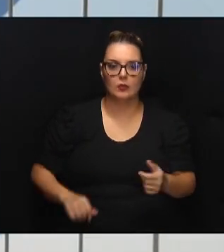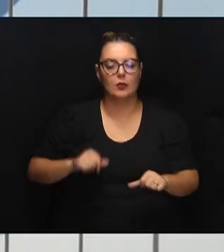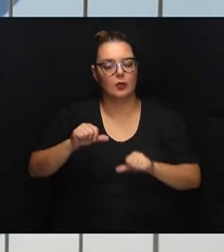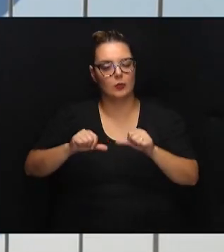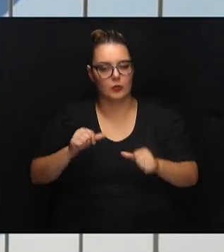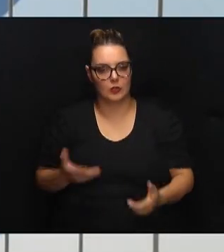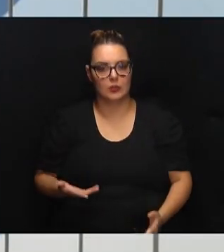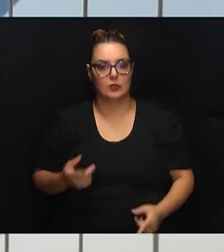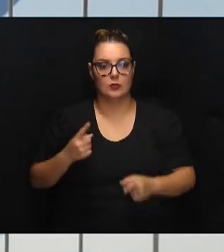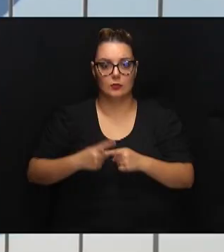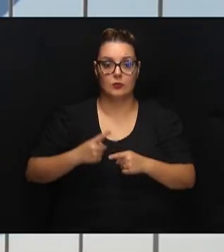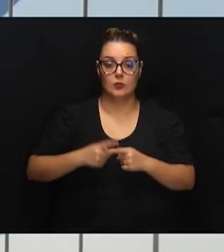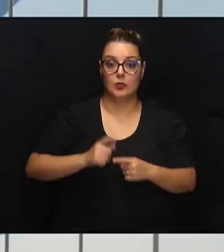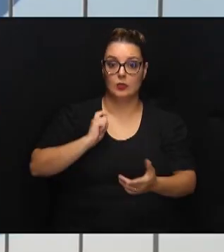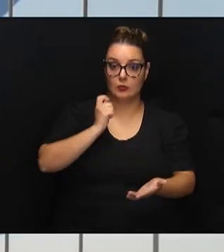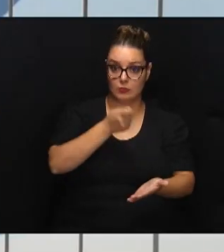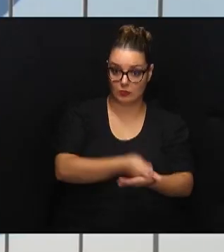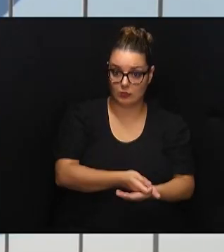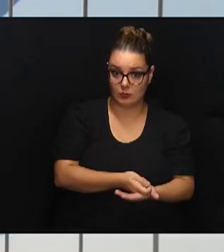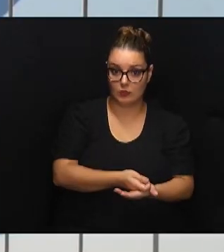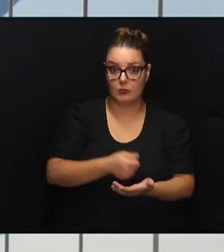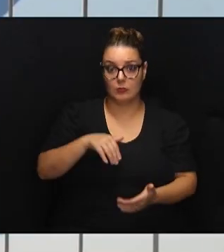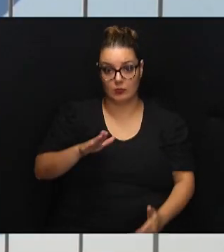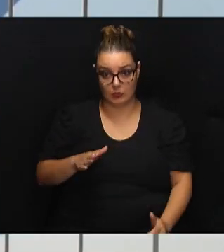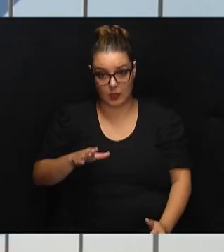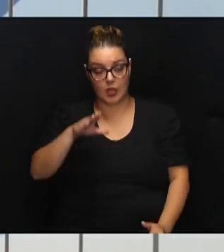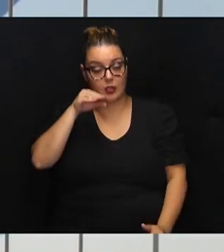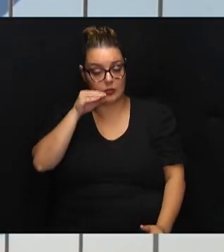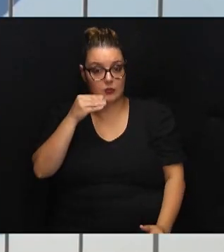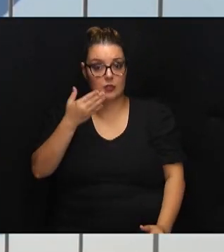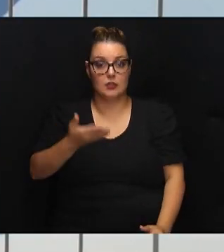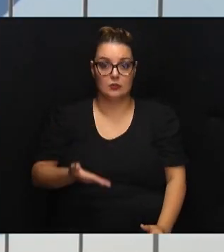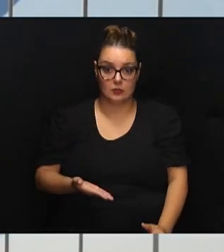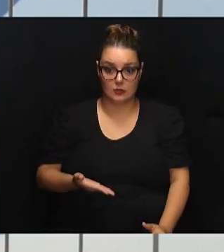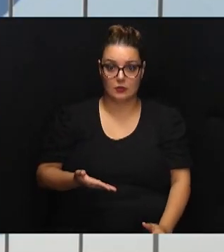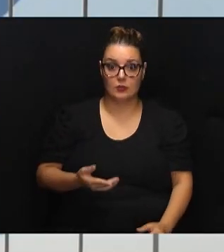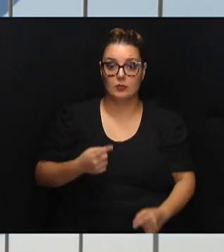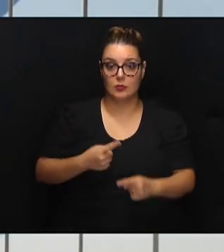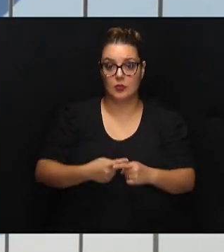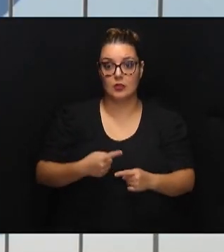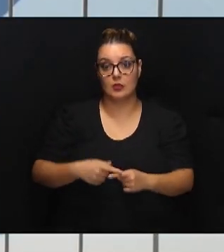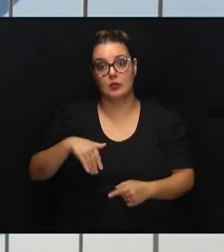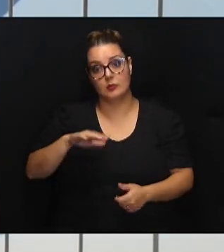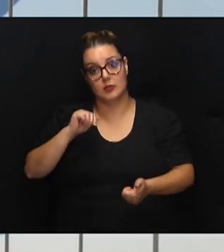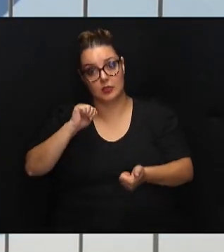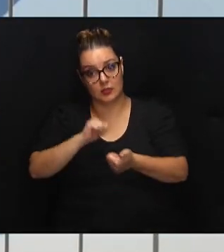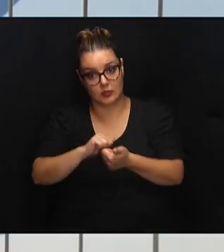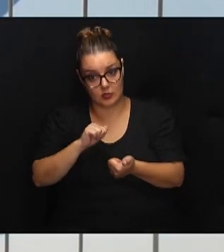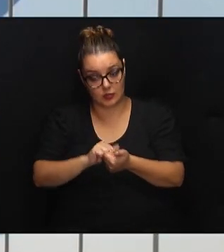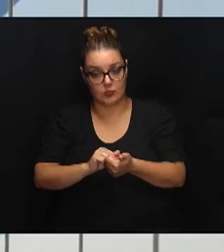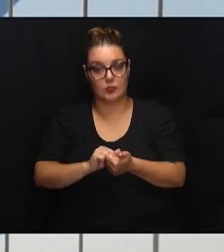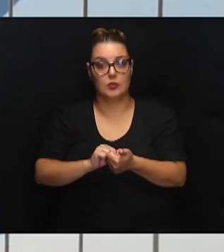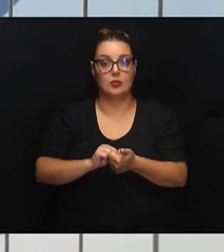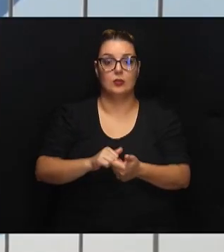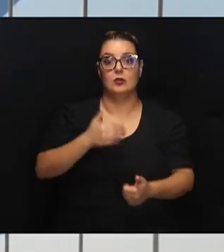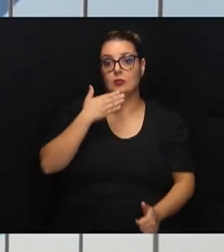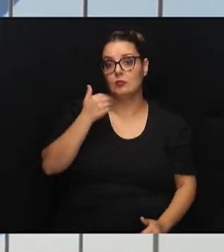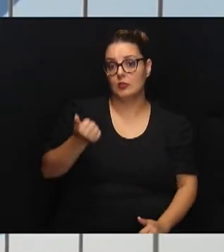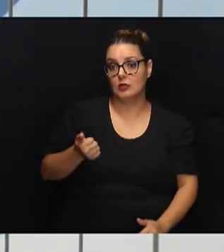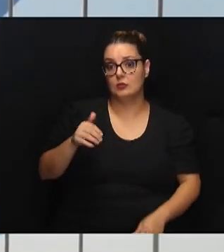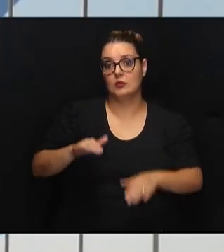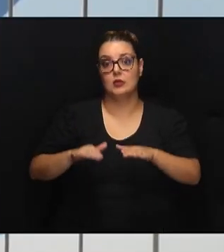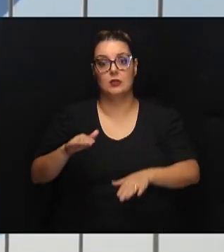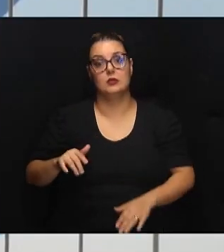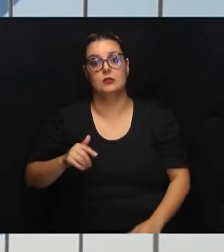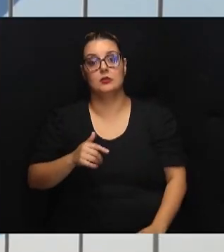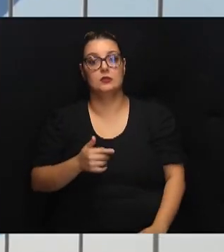porque aí eu tô pagando mais para esse funcionário, mas porque ele já é mais qualificado, ele é melhor e talvez eu não queira que ele